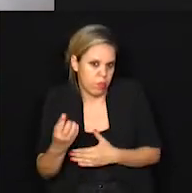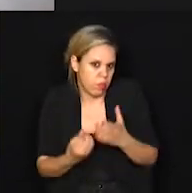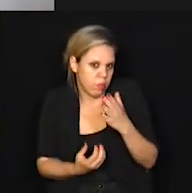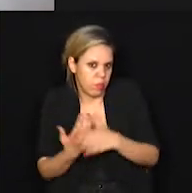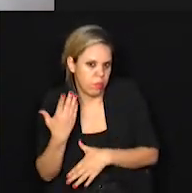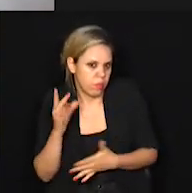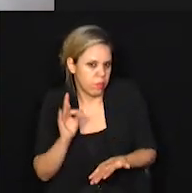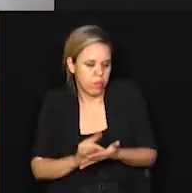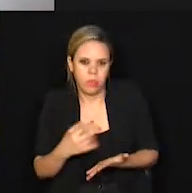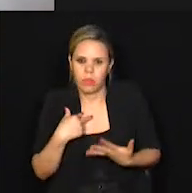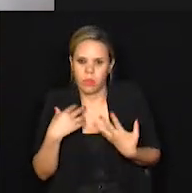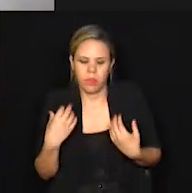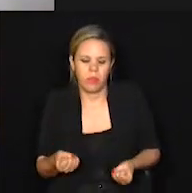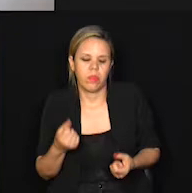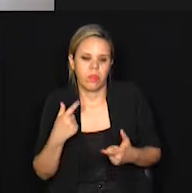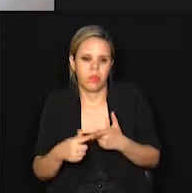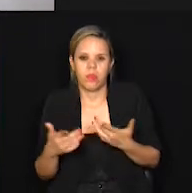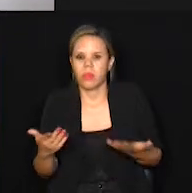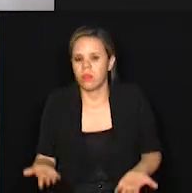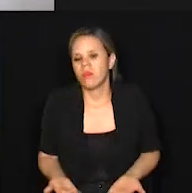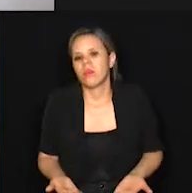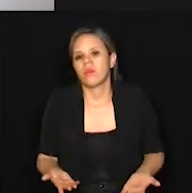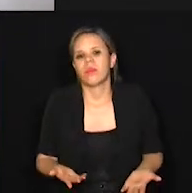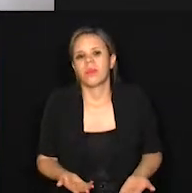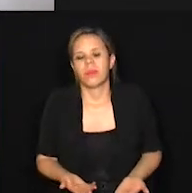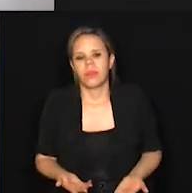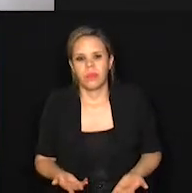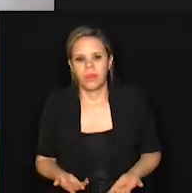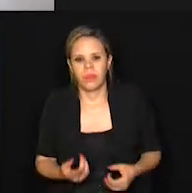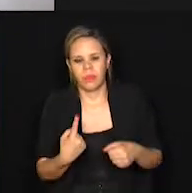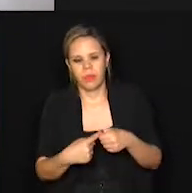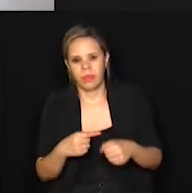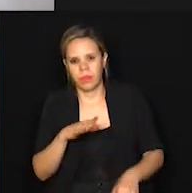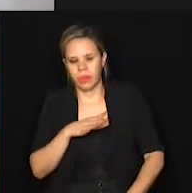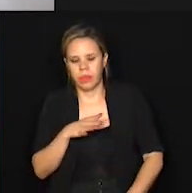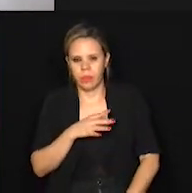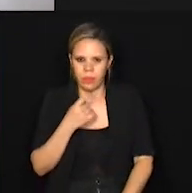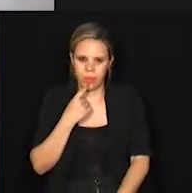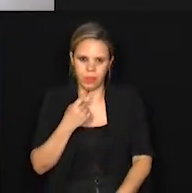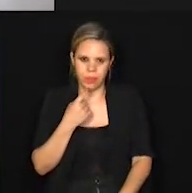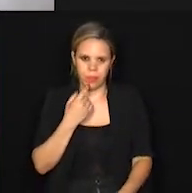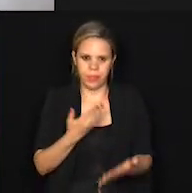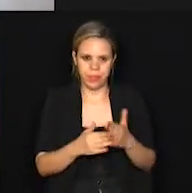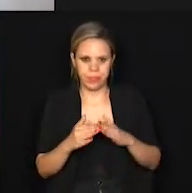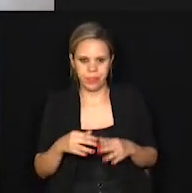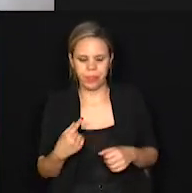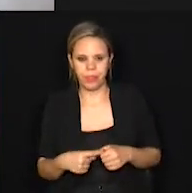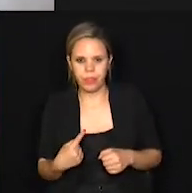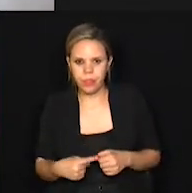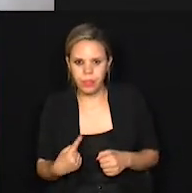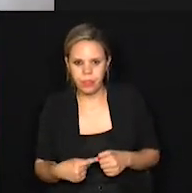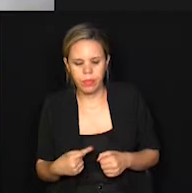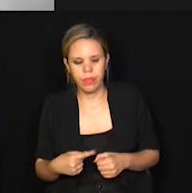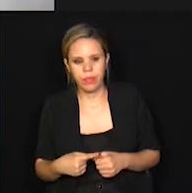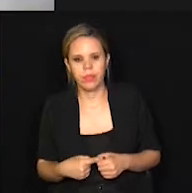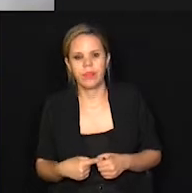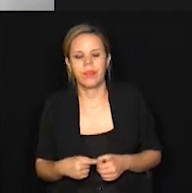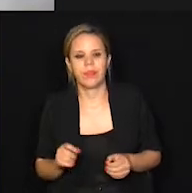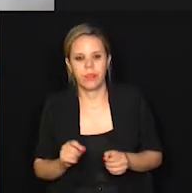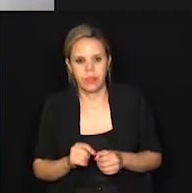realmente para assumir isso daí. Agora, em relação à questão do município aqui de Campinas, as escolas municipais, eu